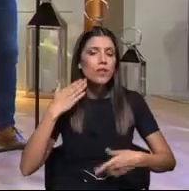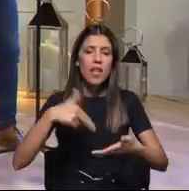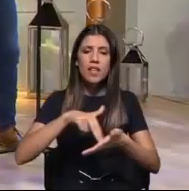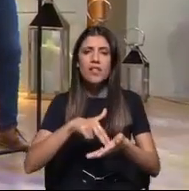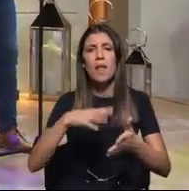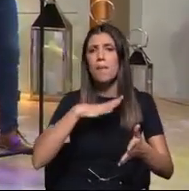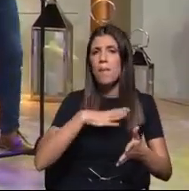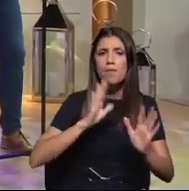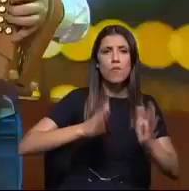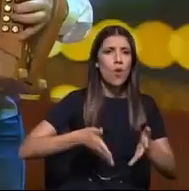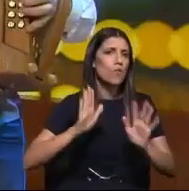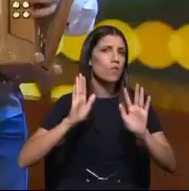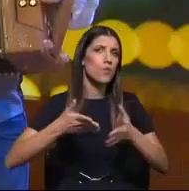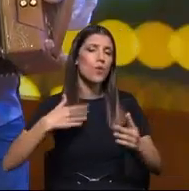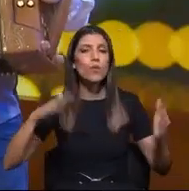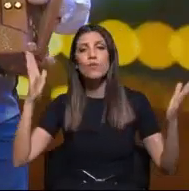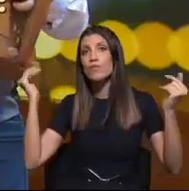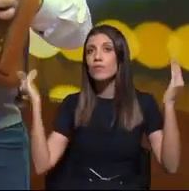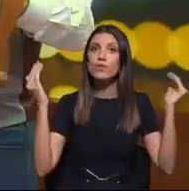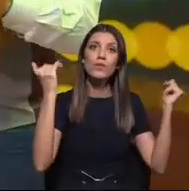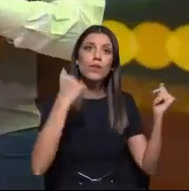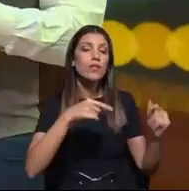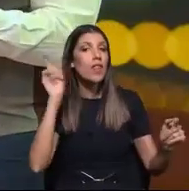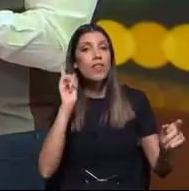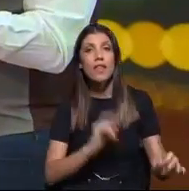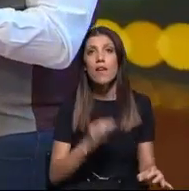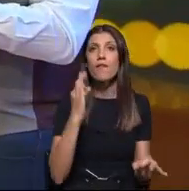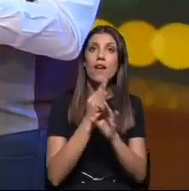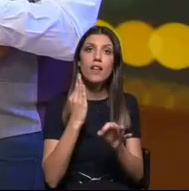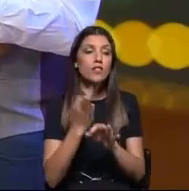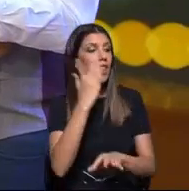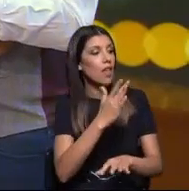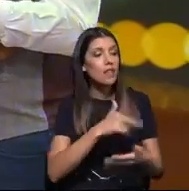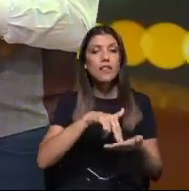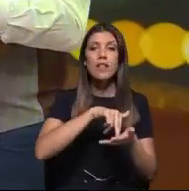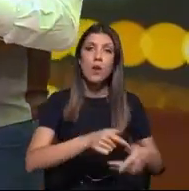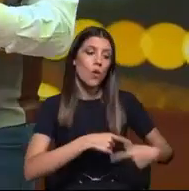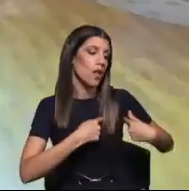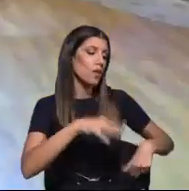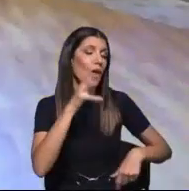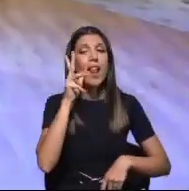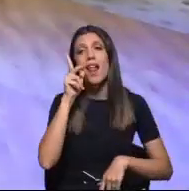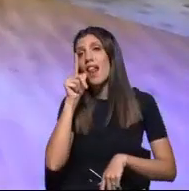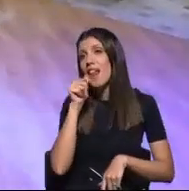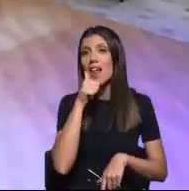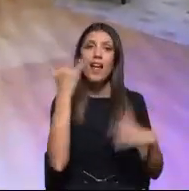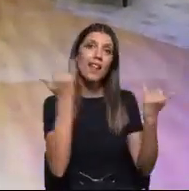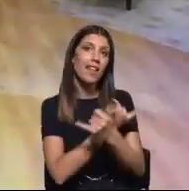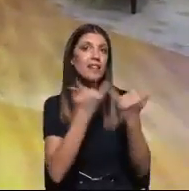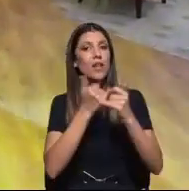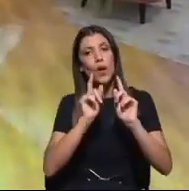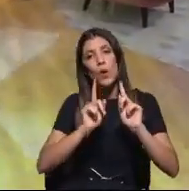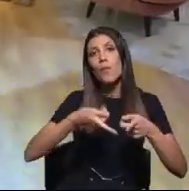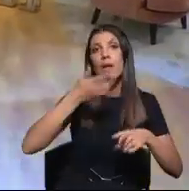o nosso manhão. Neste dia de festança, quem canta e dança aquece o coração. A alegria